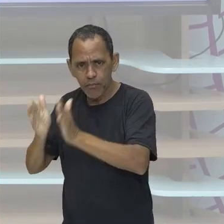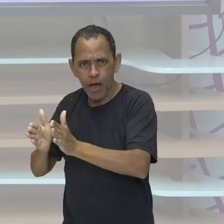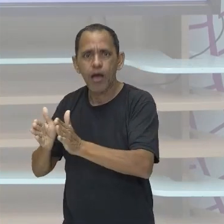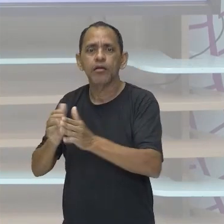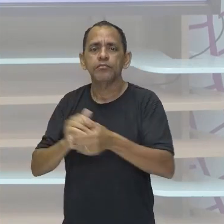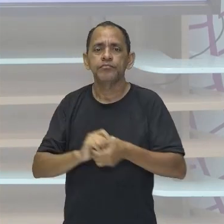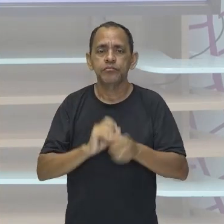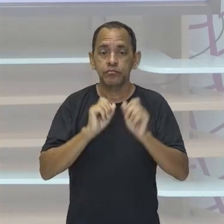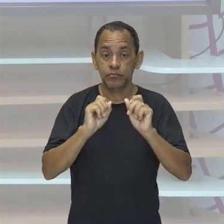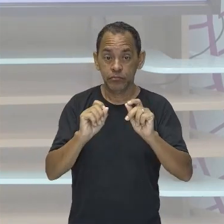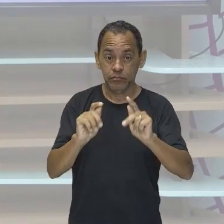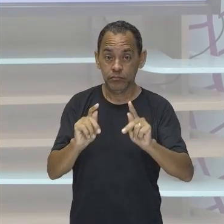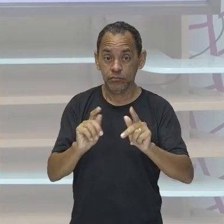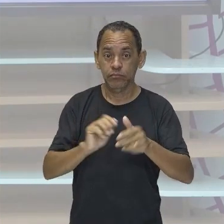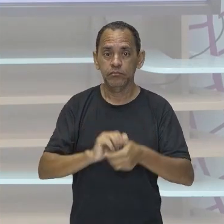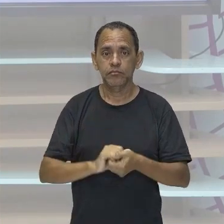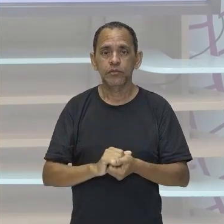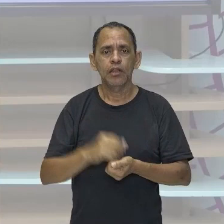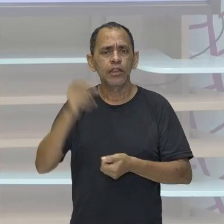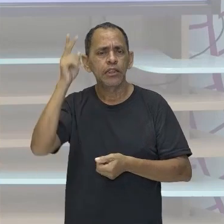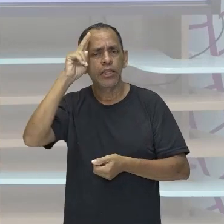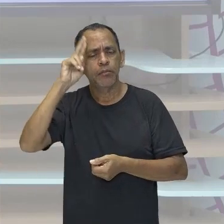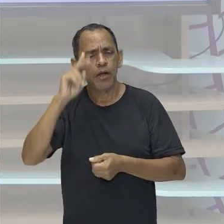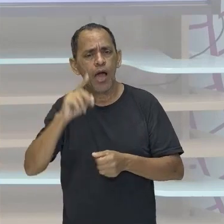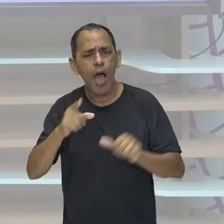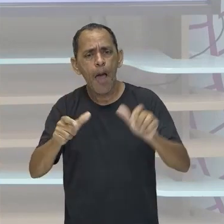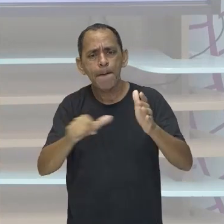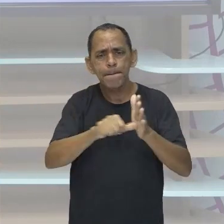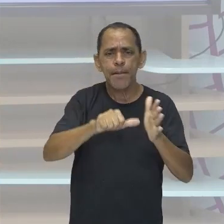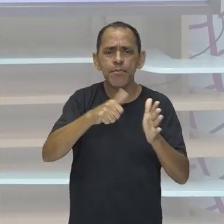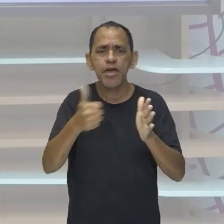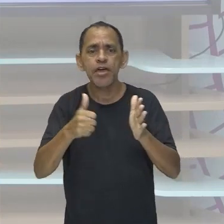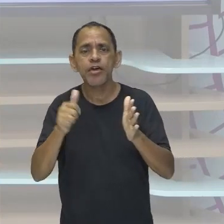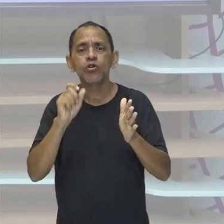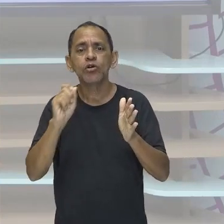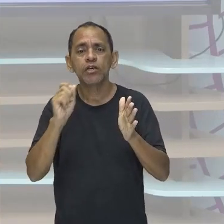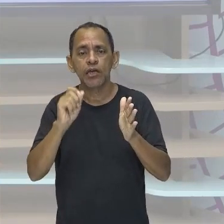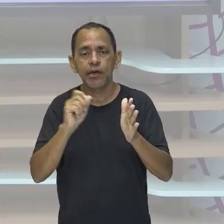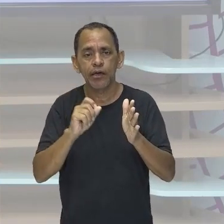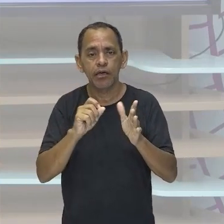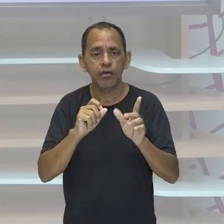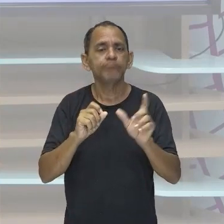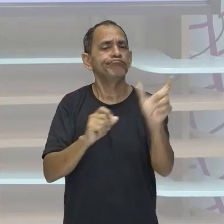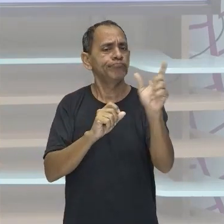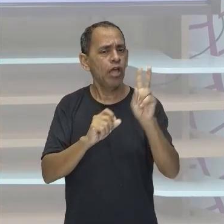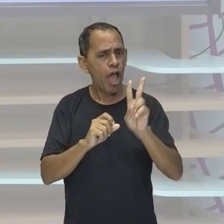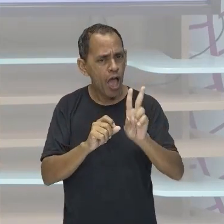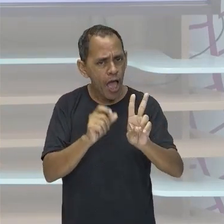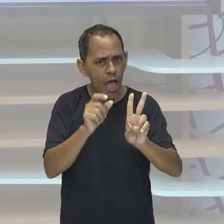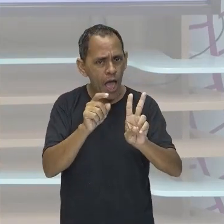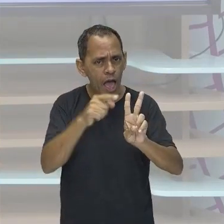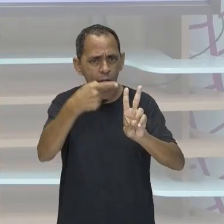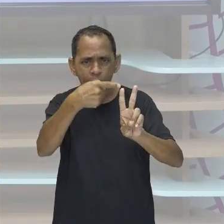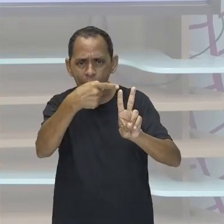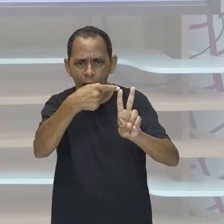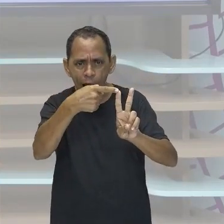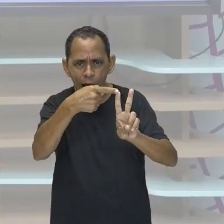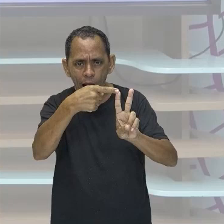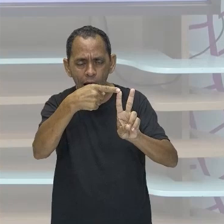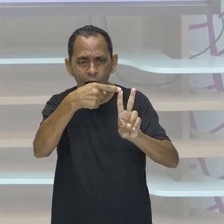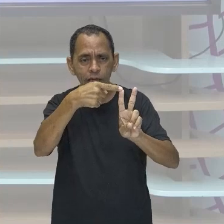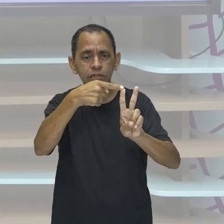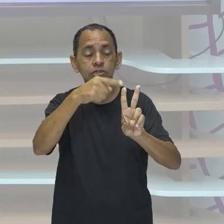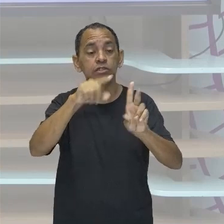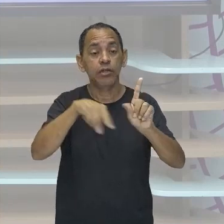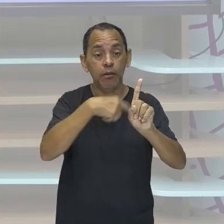certo? Qual é a ordem? Vamos relembrar. Primeiro, você resolve a raiz, depois a